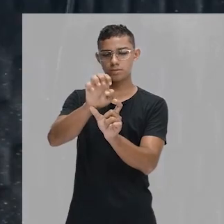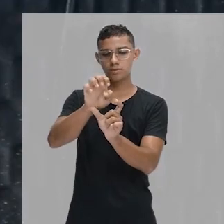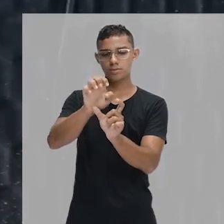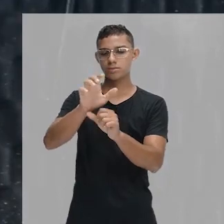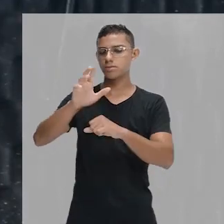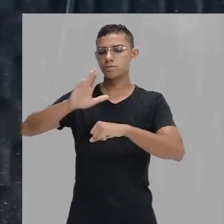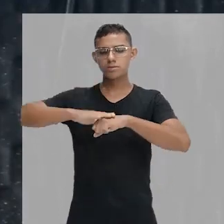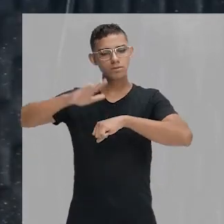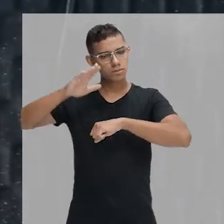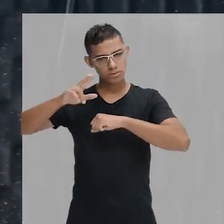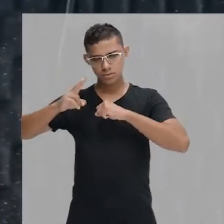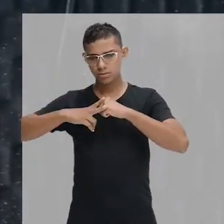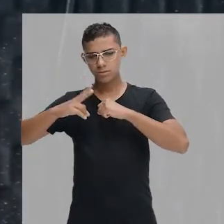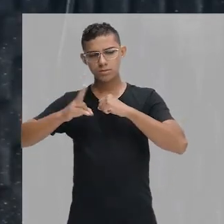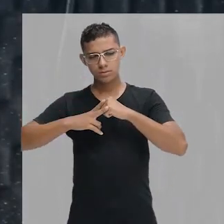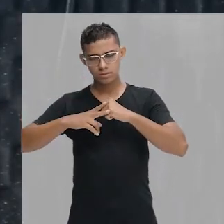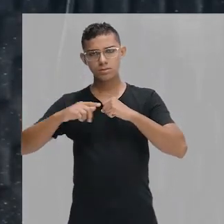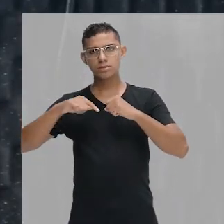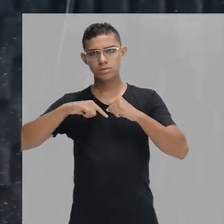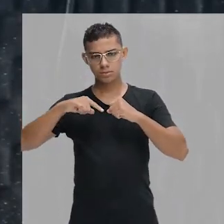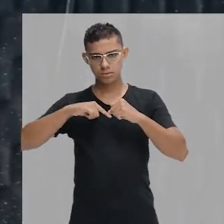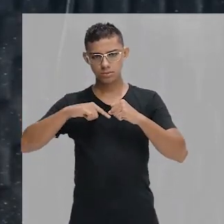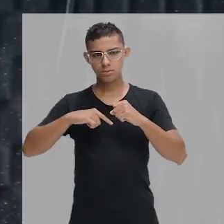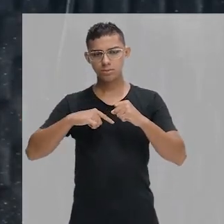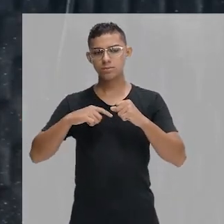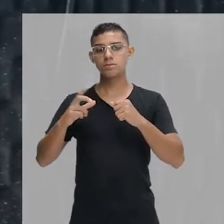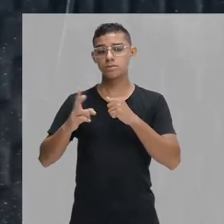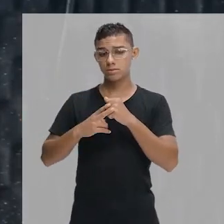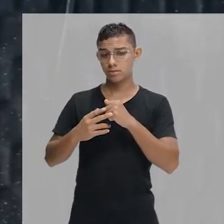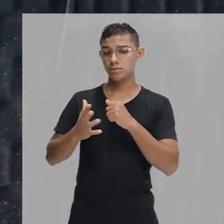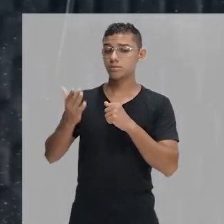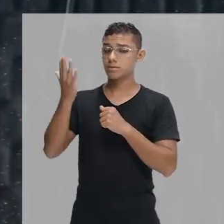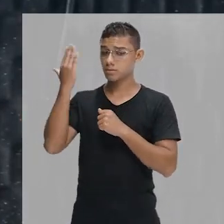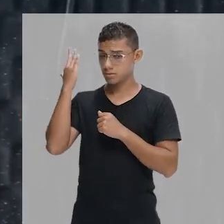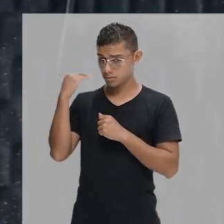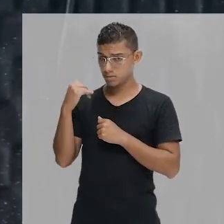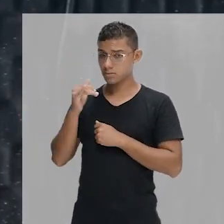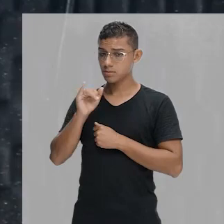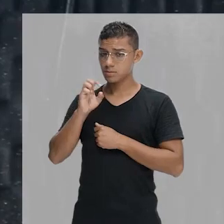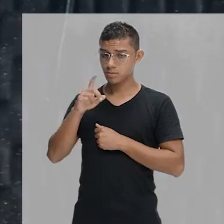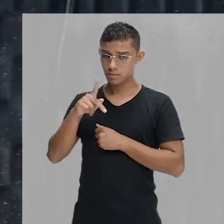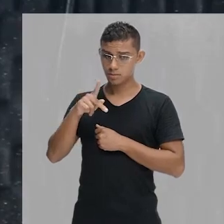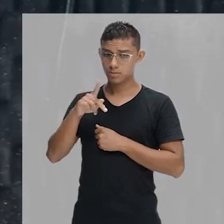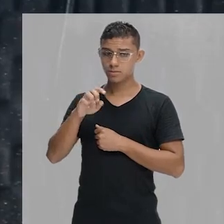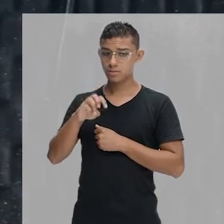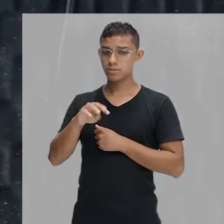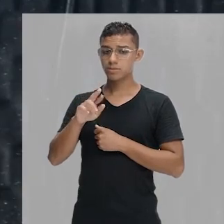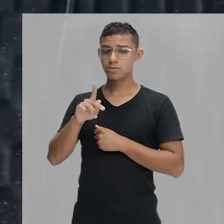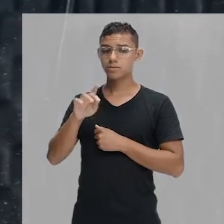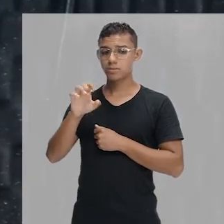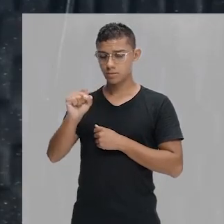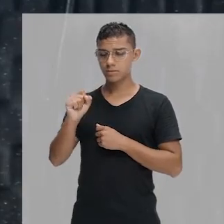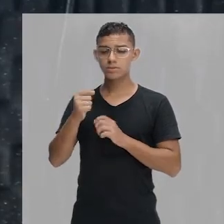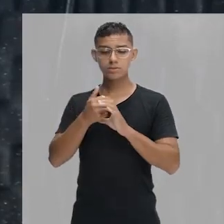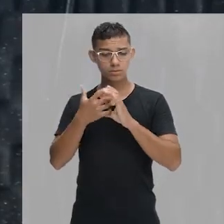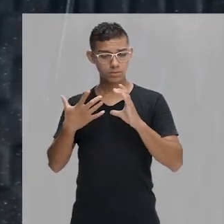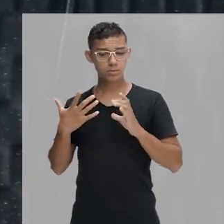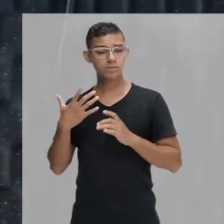mais verbos irregulares no pretérito imperfeito do subjuntivo, eu tenho uma característica bem